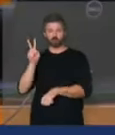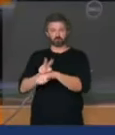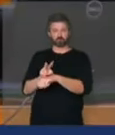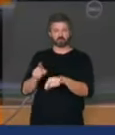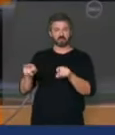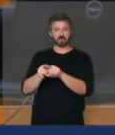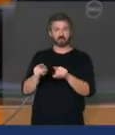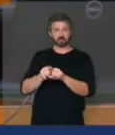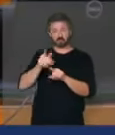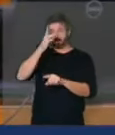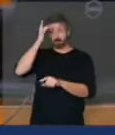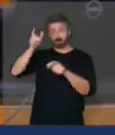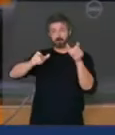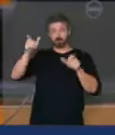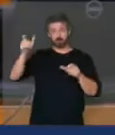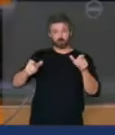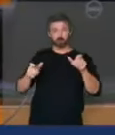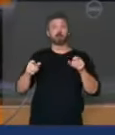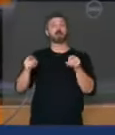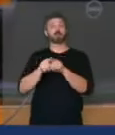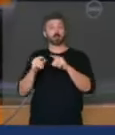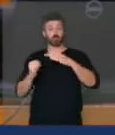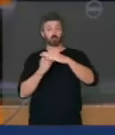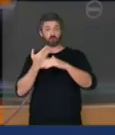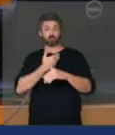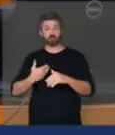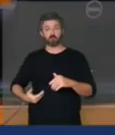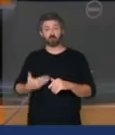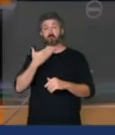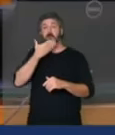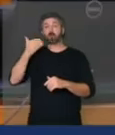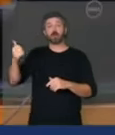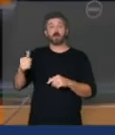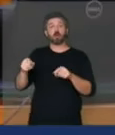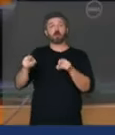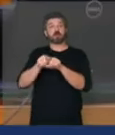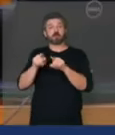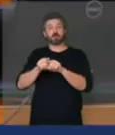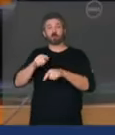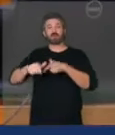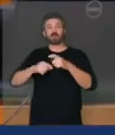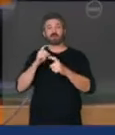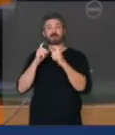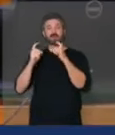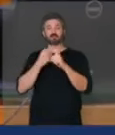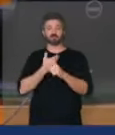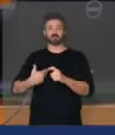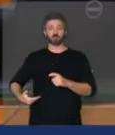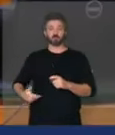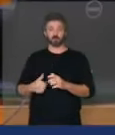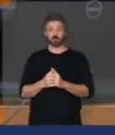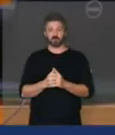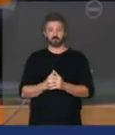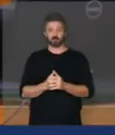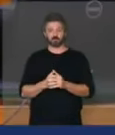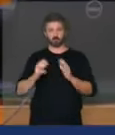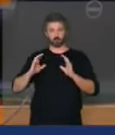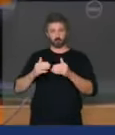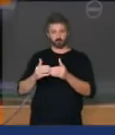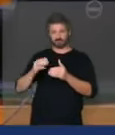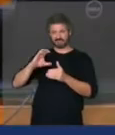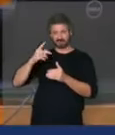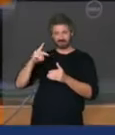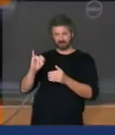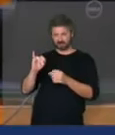de agentes, órgãos públicos e para o aperfeiçoamento da própria ação administrativa. Uma Comissão Parlamentar